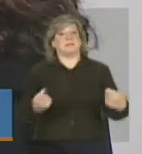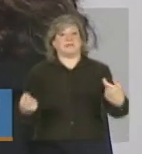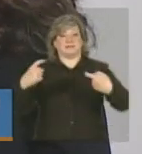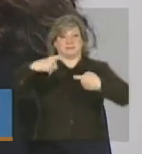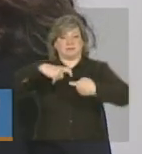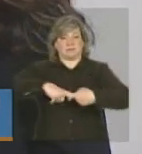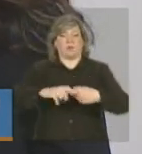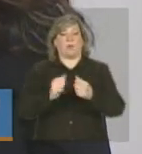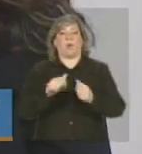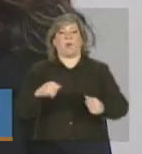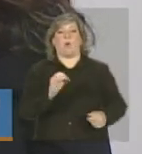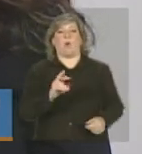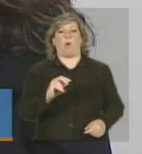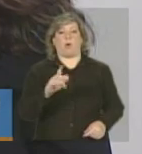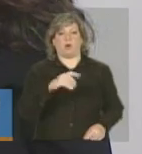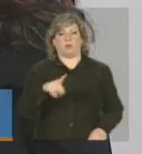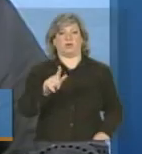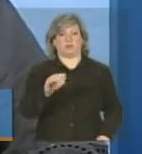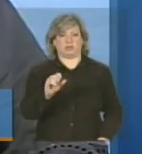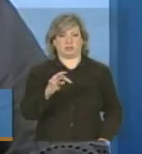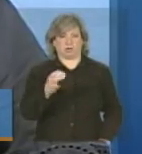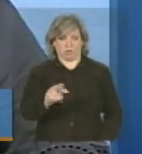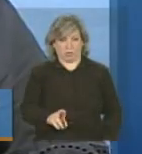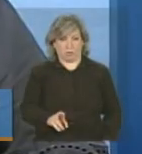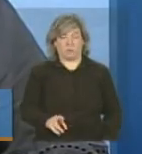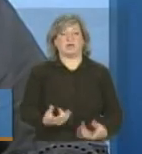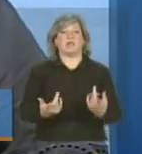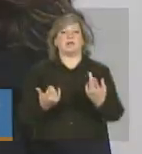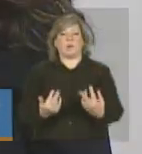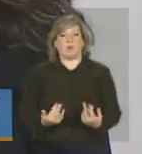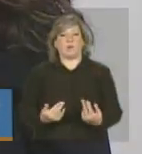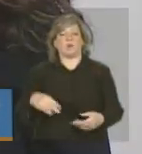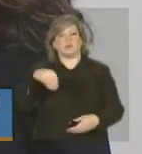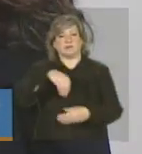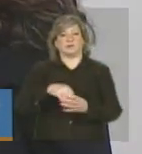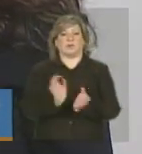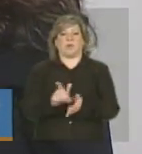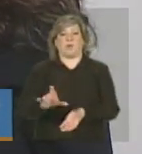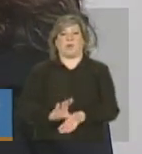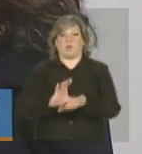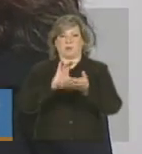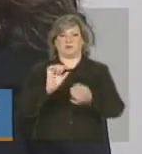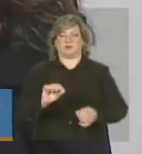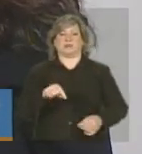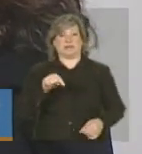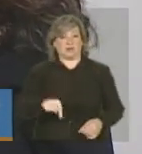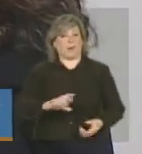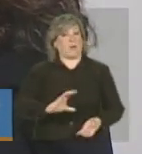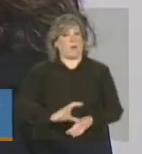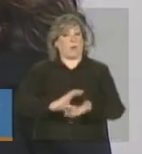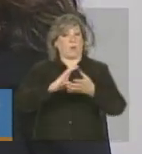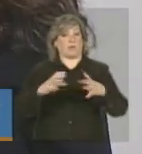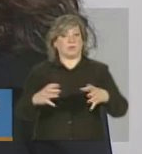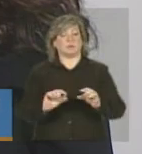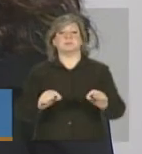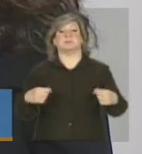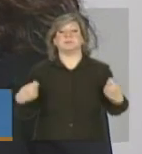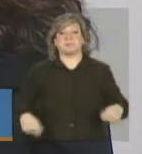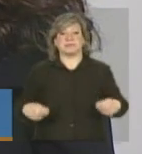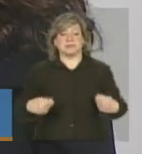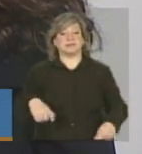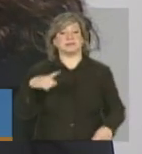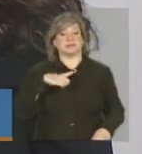ao órgão gestor. Assim como no conselho, né? O conselho precisa ter